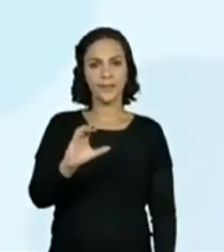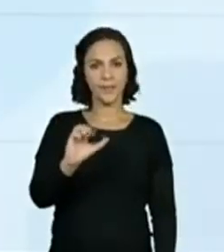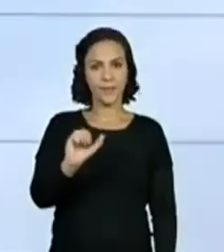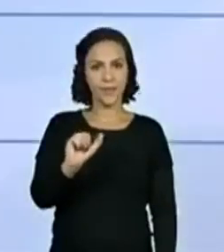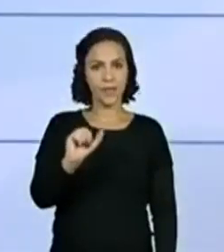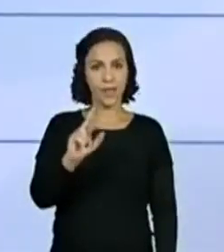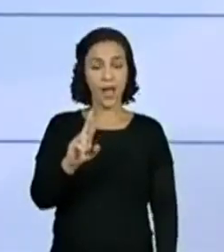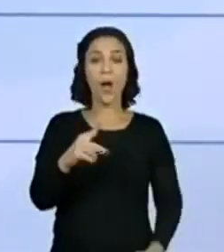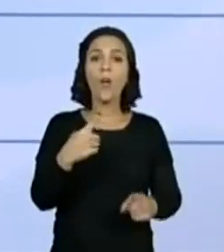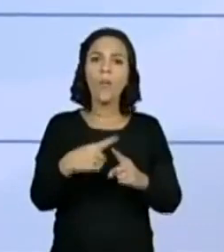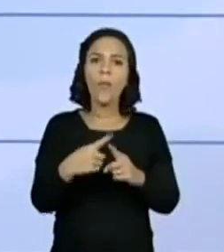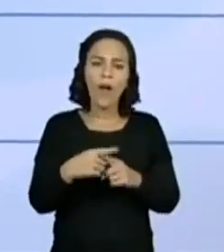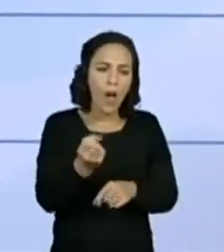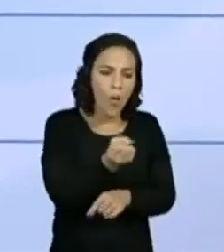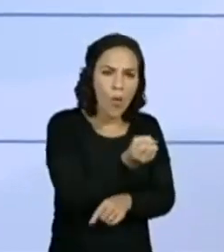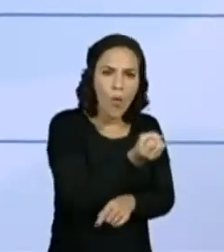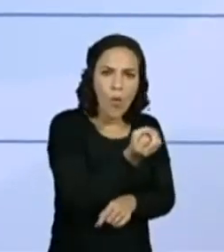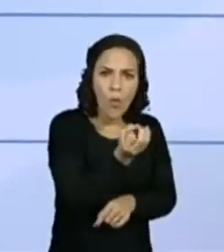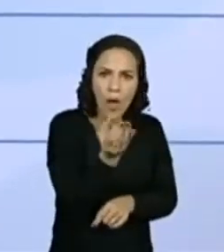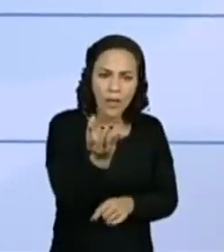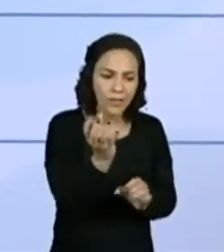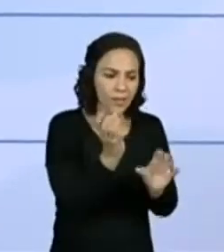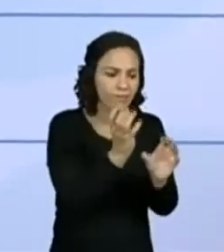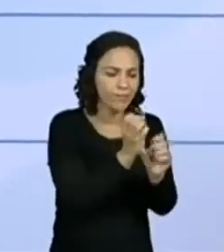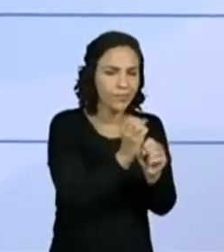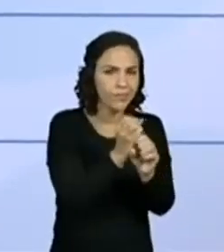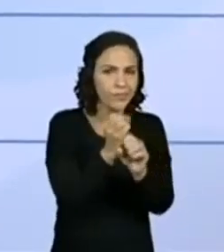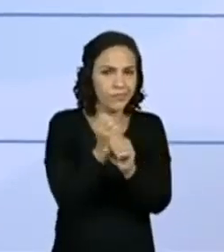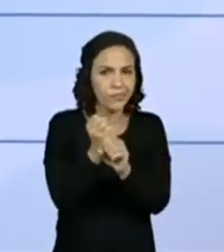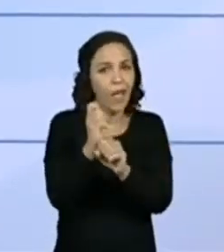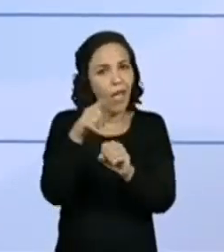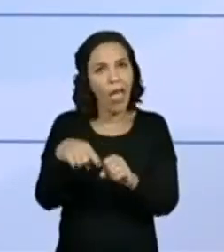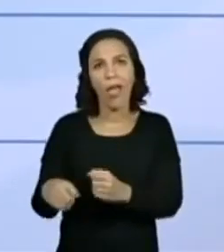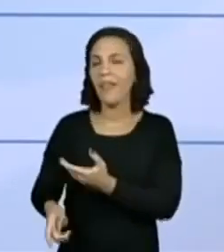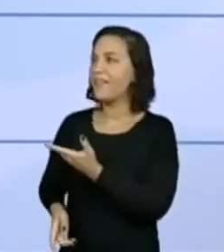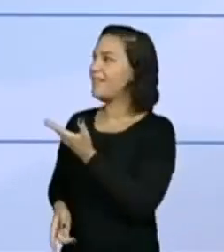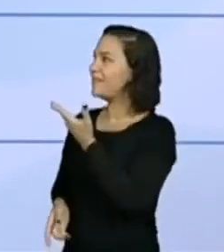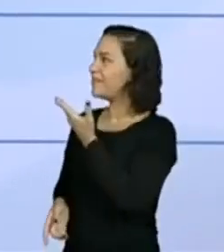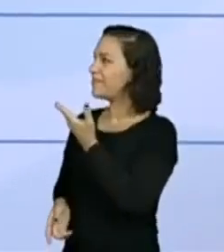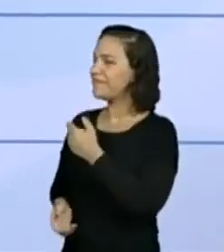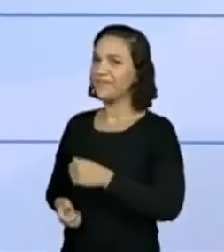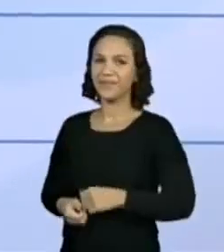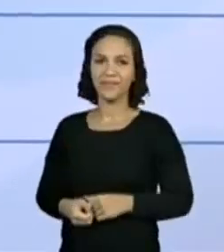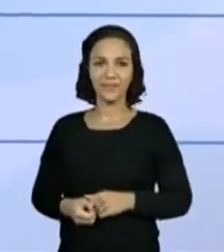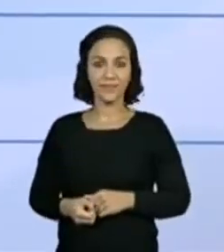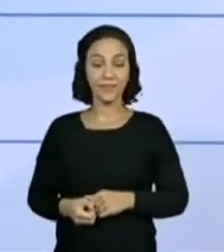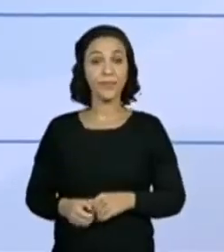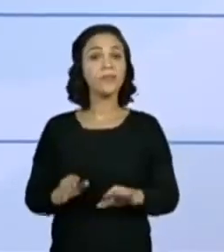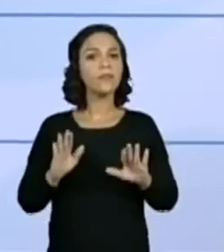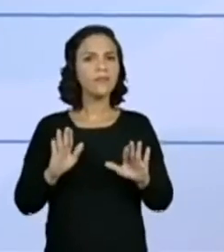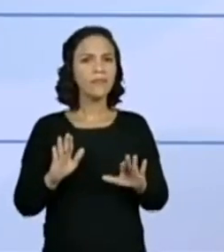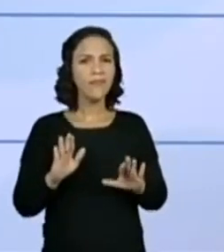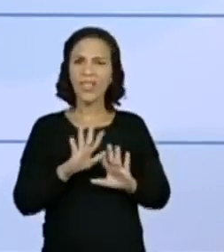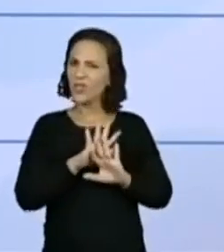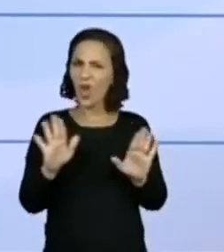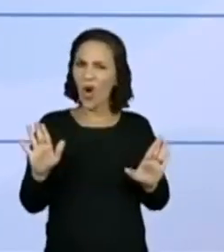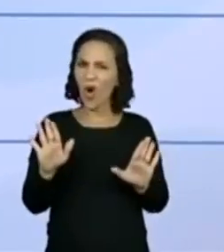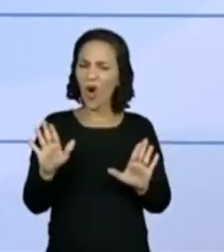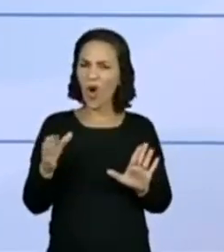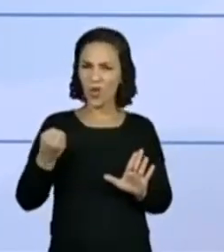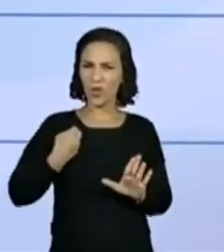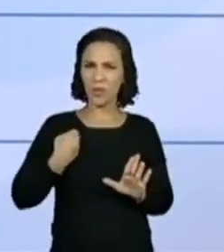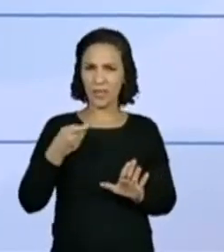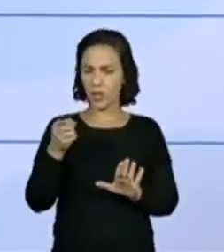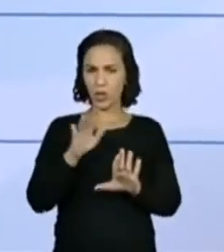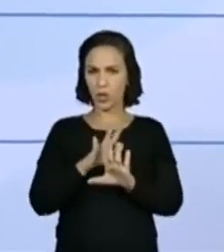Pedro percebeu que serve para quantificar, mas será que serve para mais alguma coisa os números, professora? Ah, vamos descobrir? É